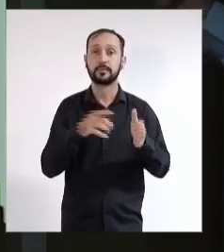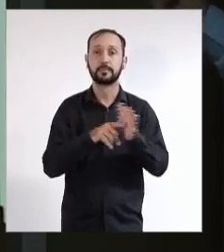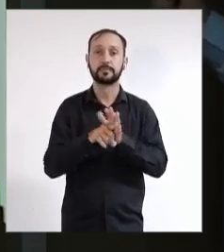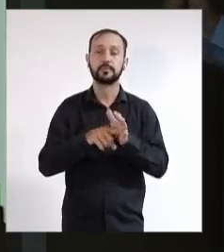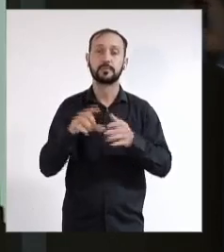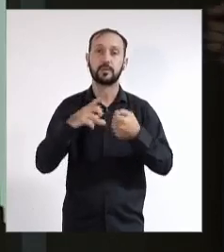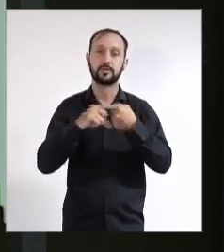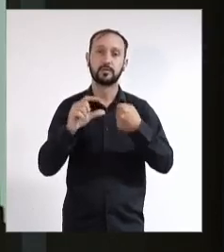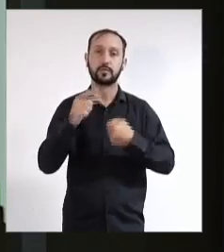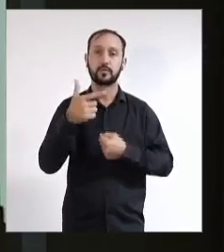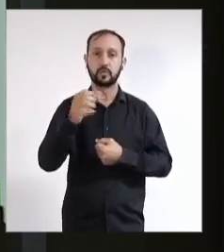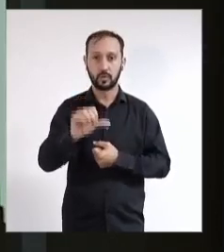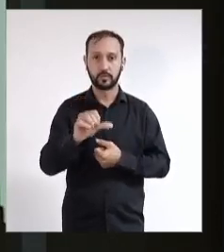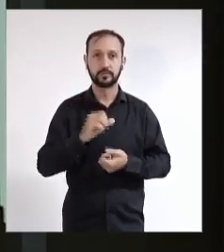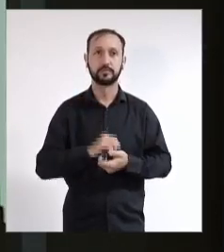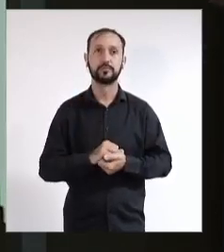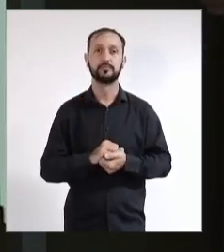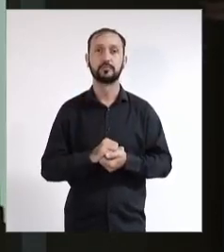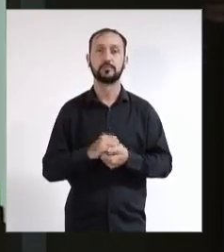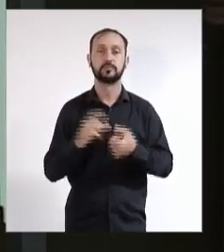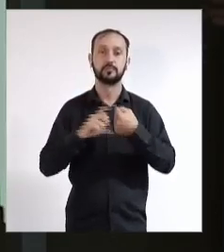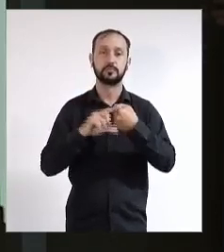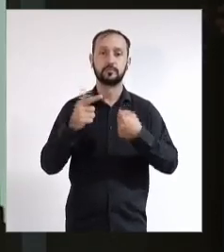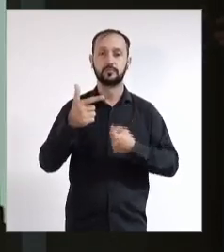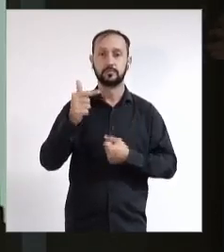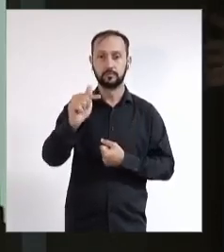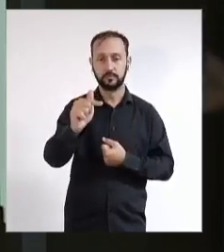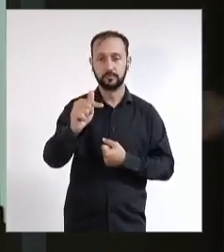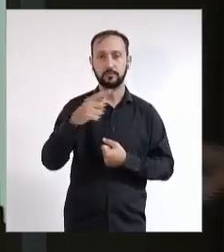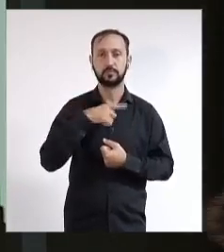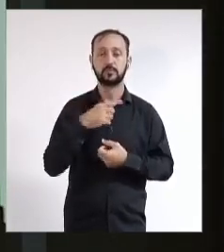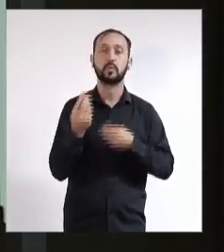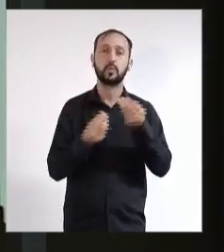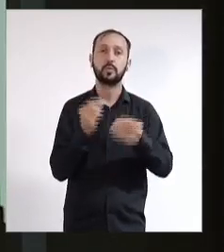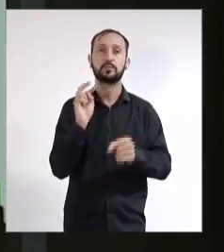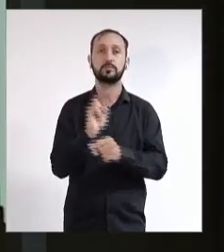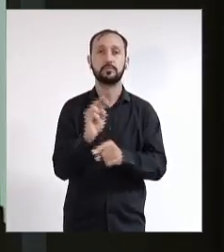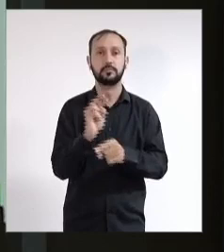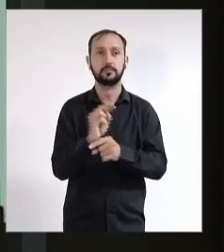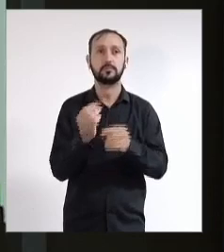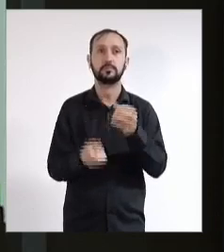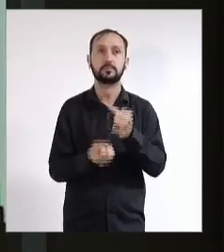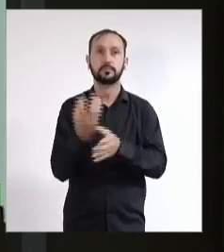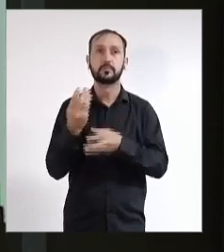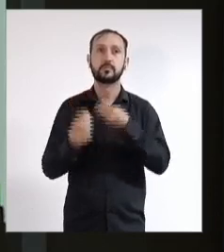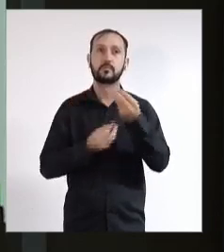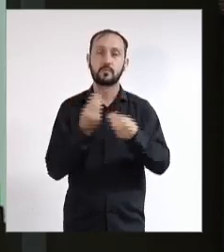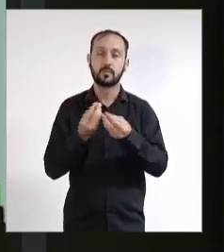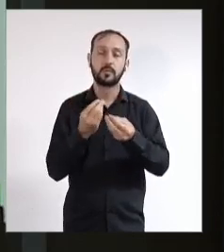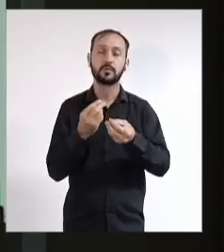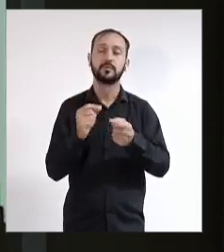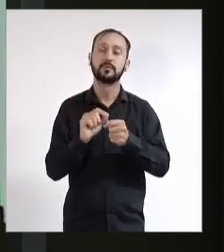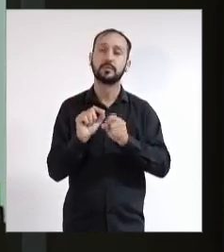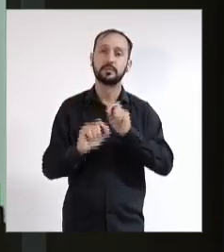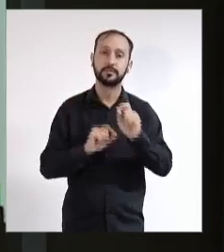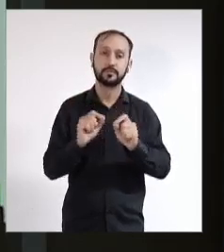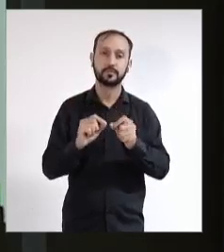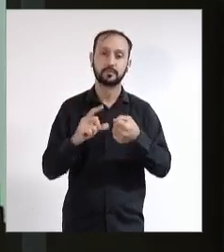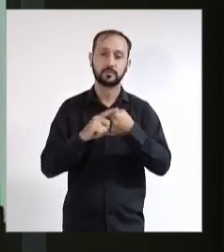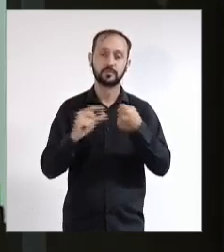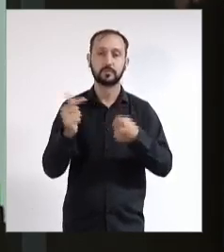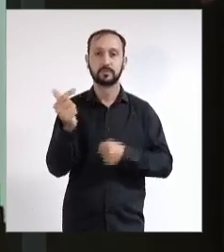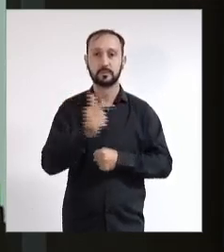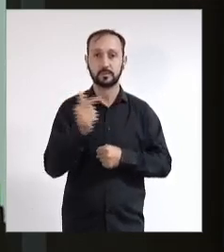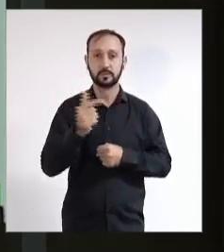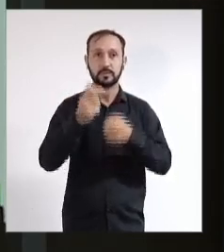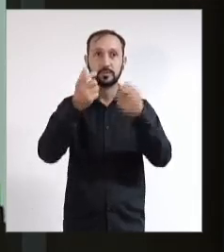do antigo 29 o artigo 27 que os seus planos de manejo e estabelece como o que deve ser feito o artigo 22 que